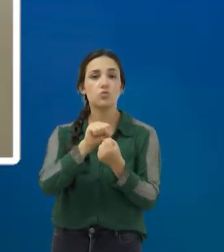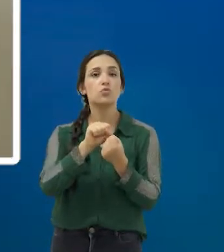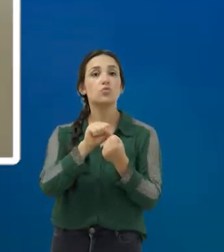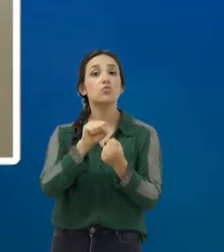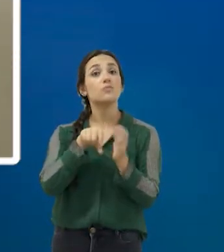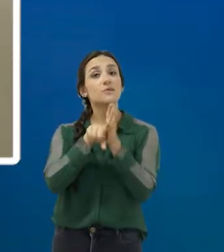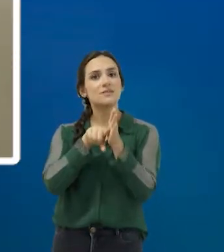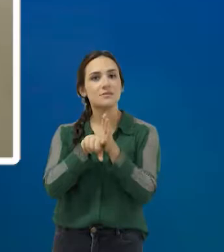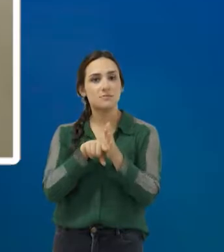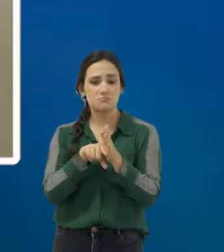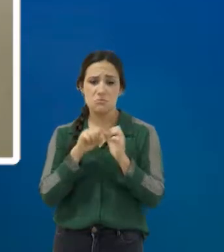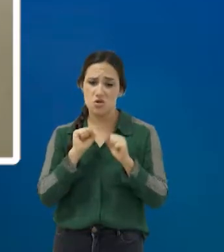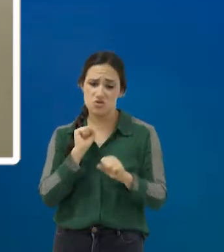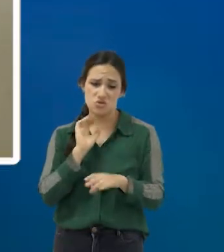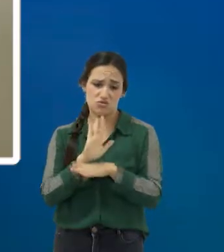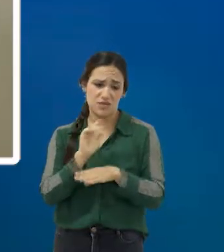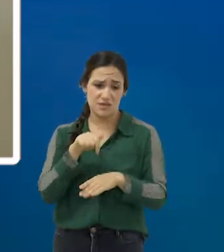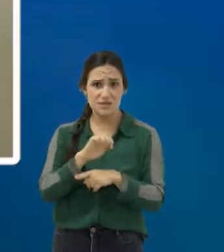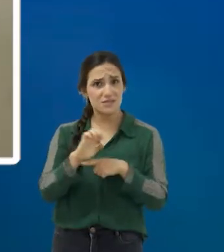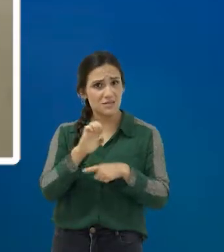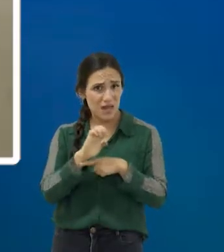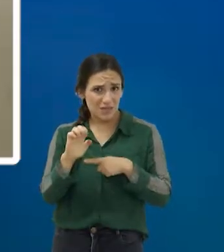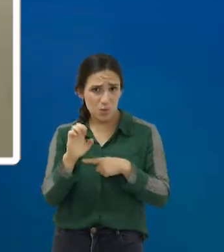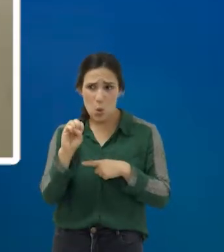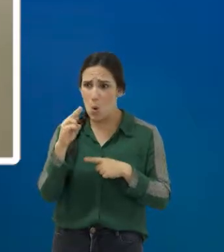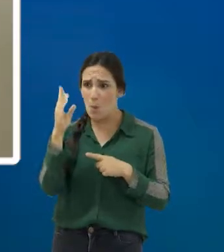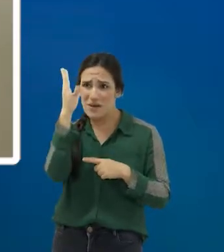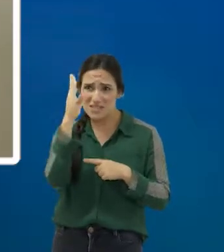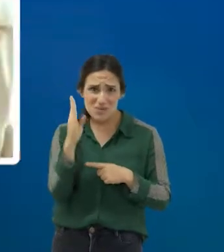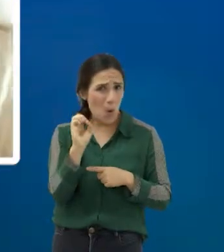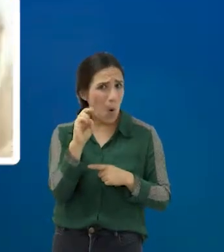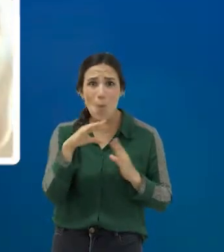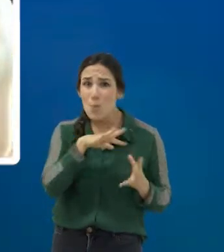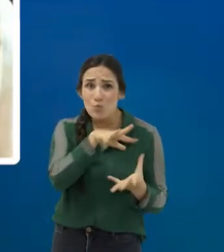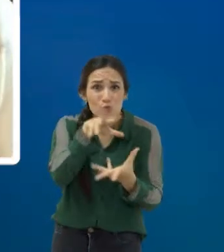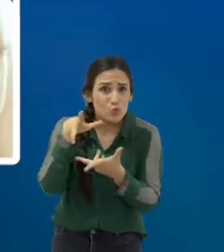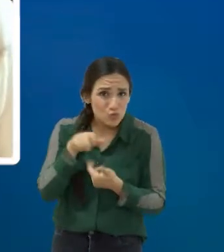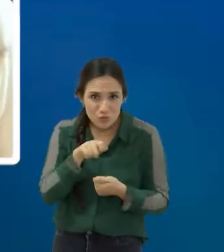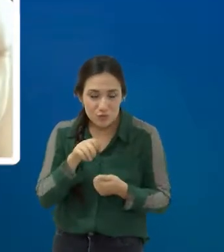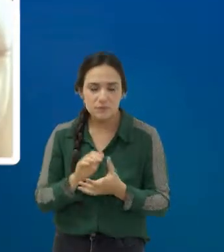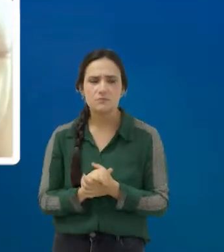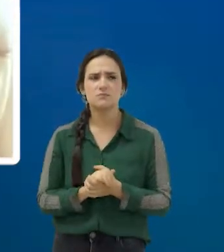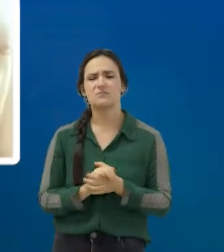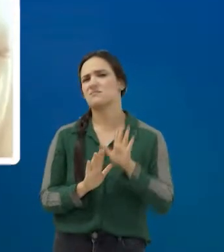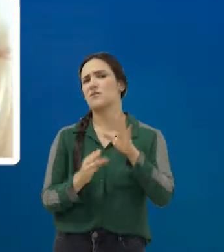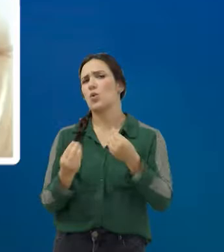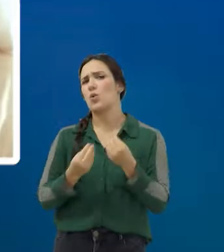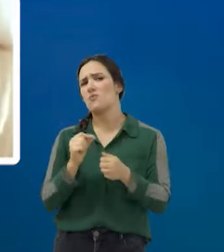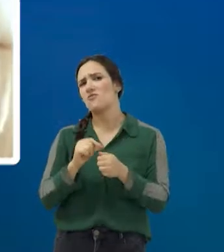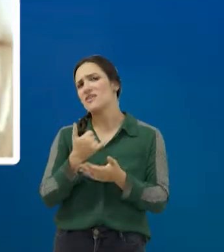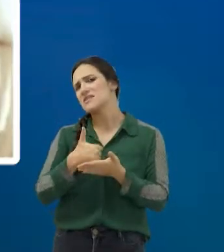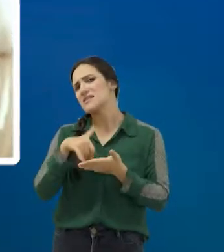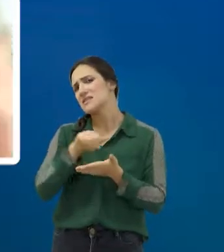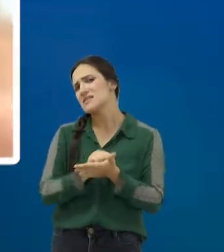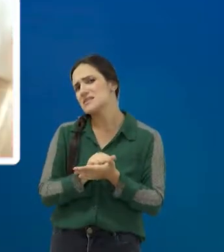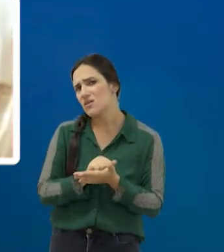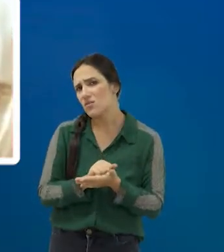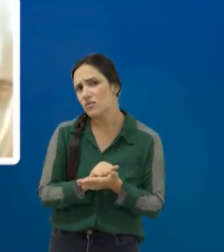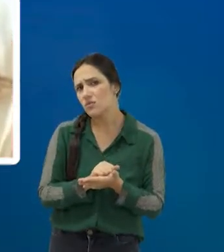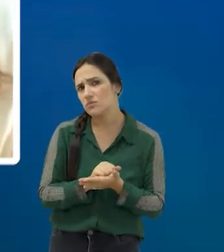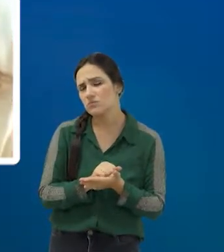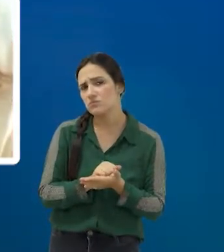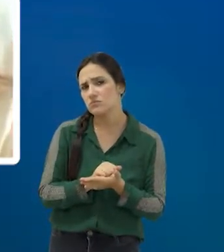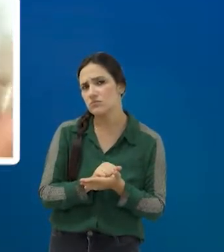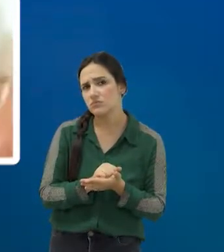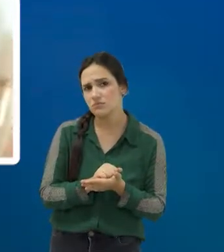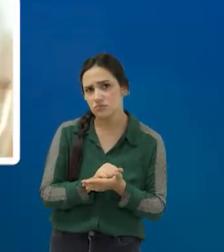os pacientes aqui do estado, quanto do Brasil, quanto do mundo. E como que faz esse cadastro? Marli, as pessoas precisam ir até uma